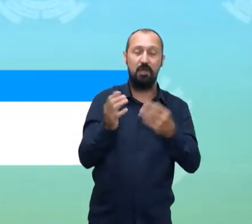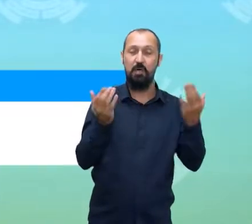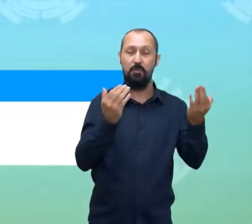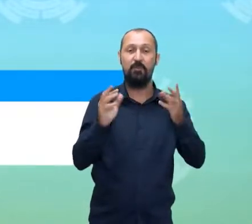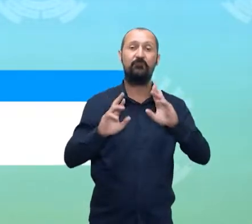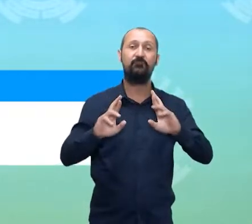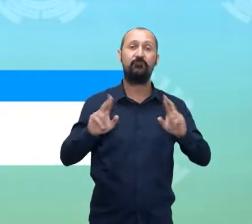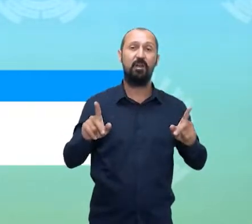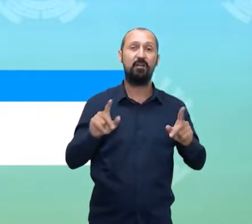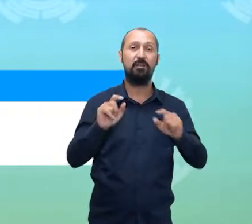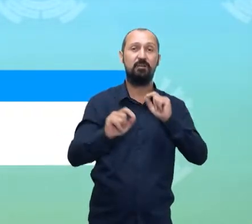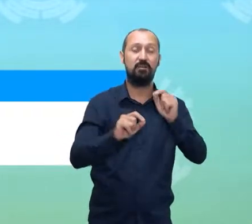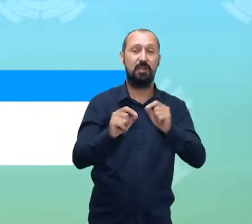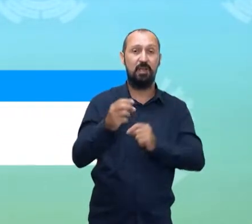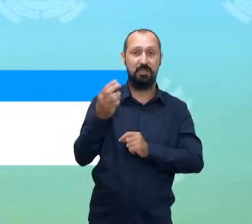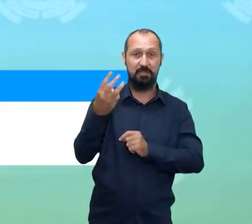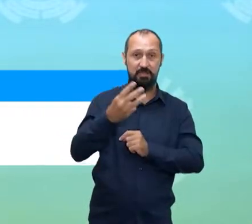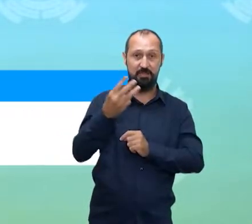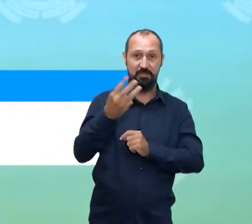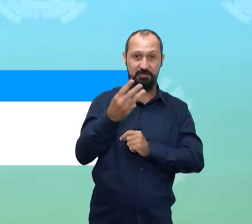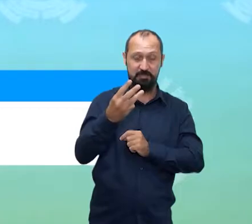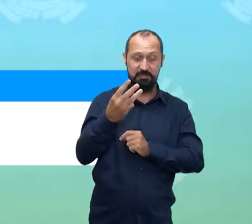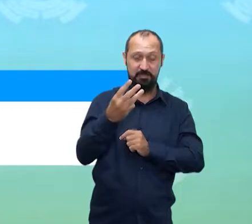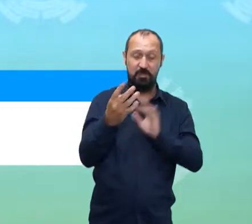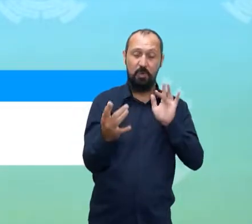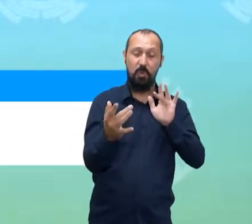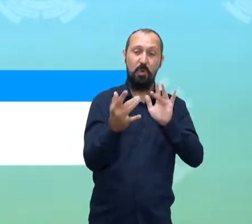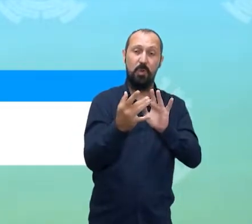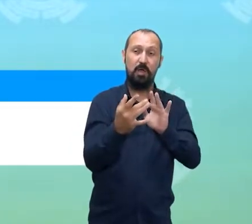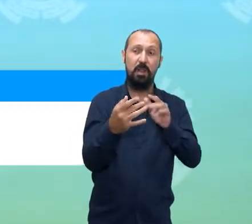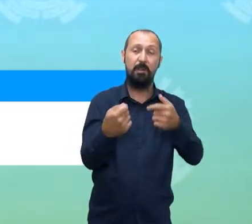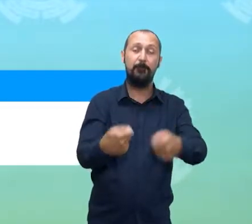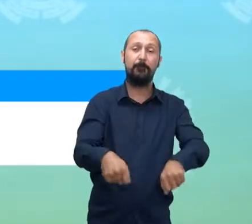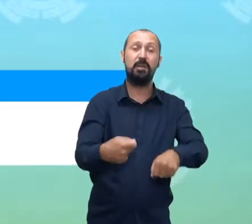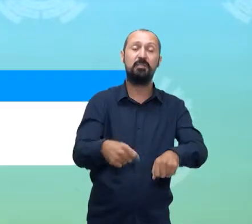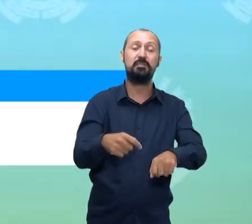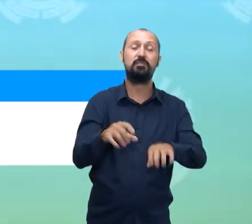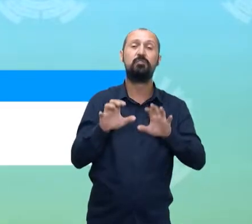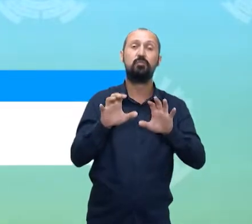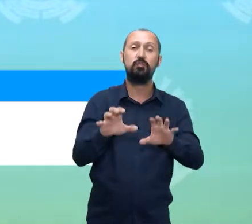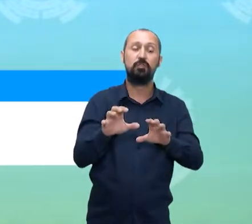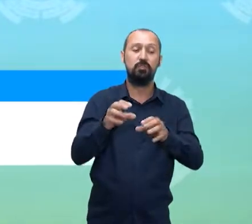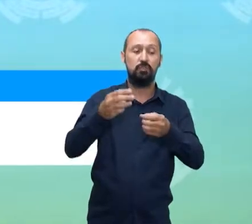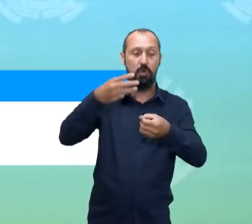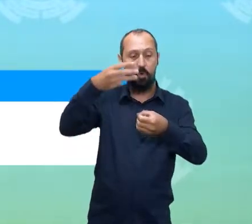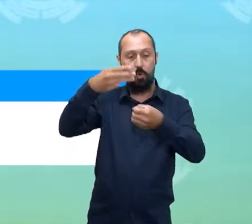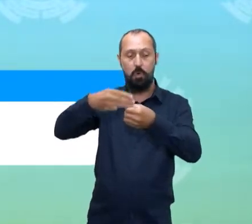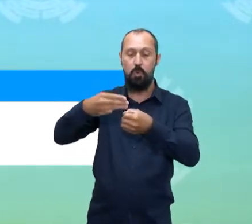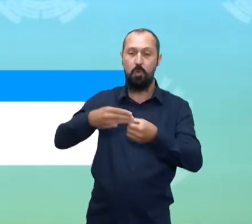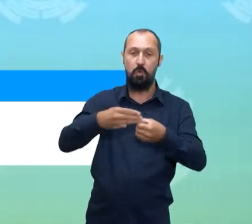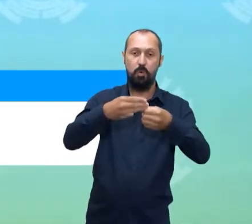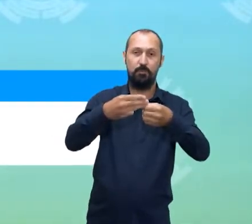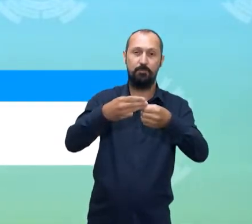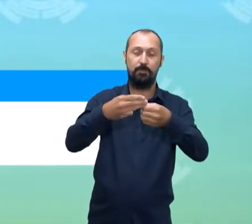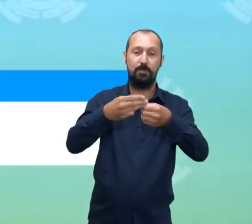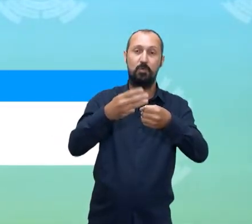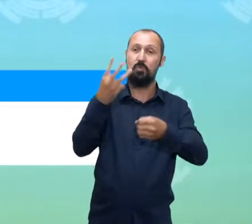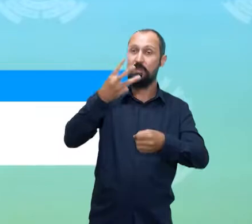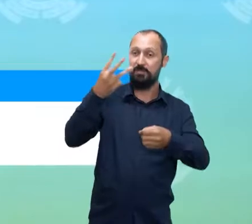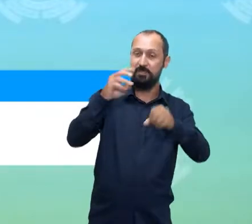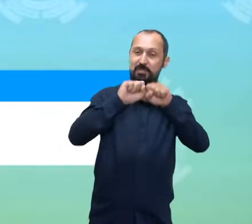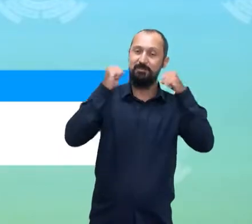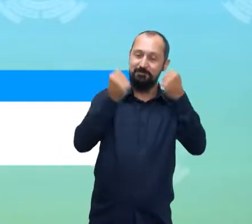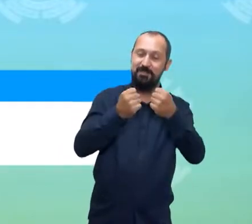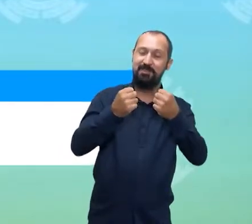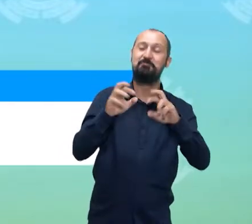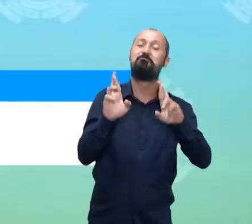pouco diferente. A terceira aproximação ela é necessária, ela se faz necessária no nível de município. E esse terceiro seminário